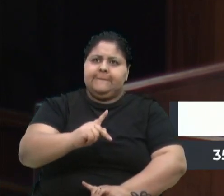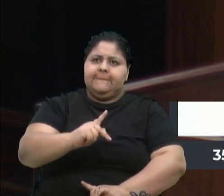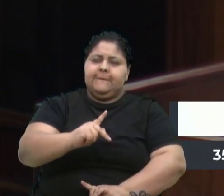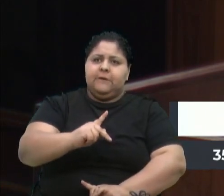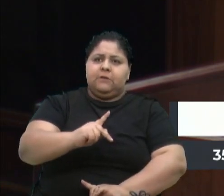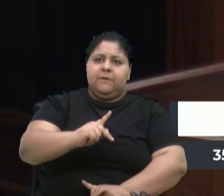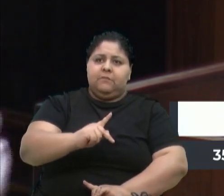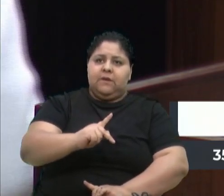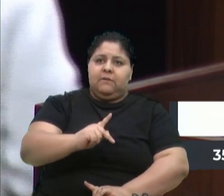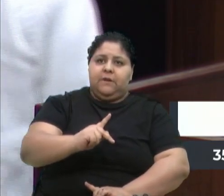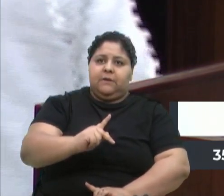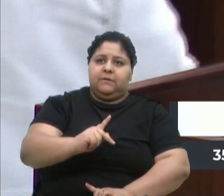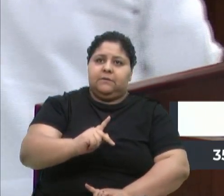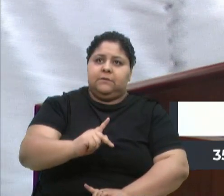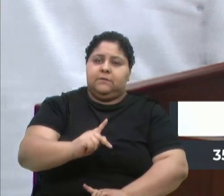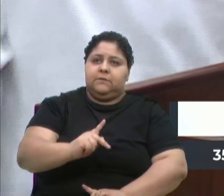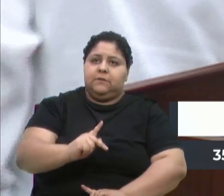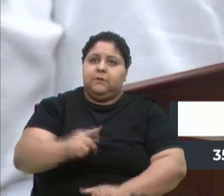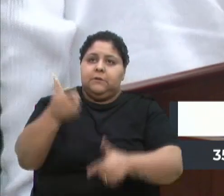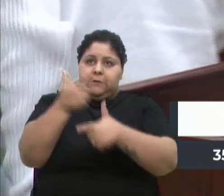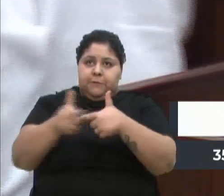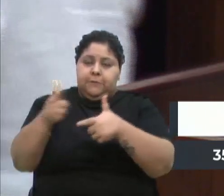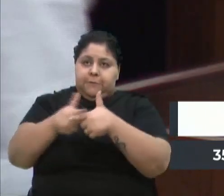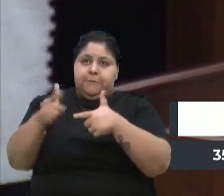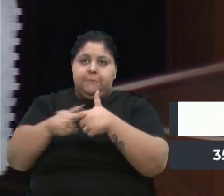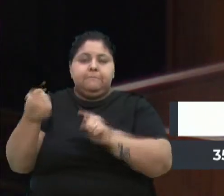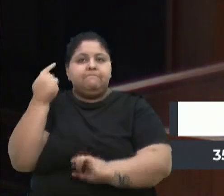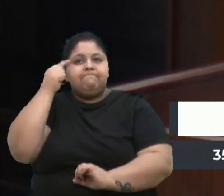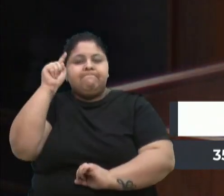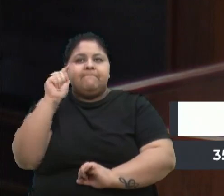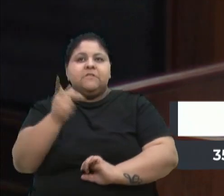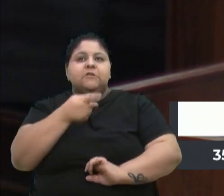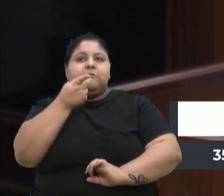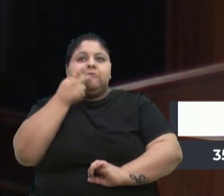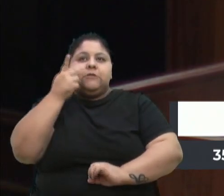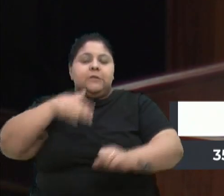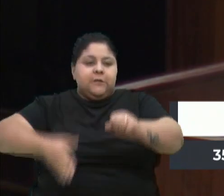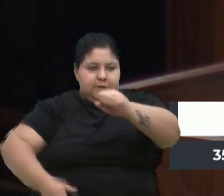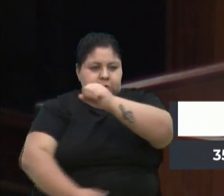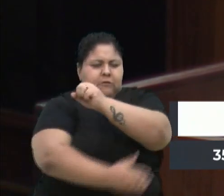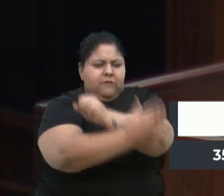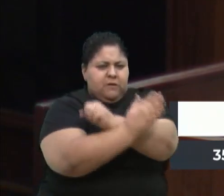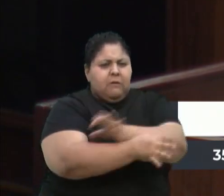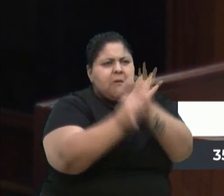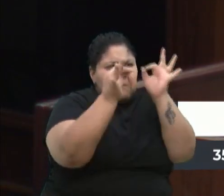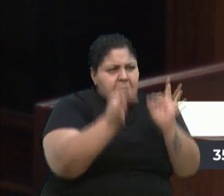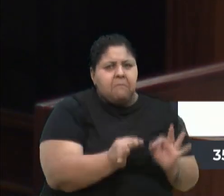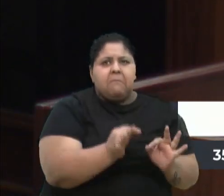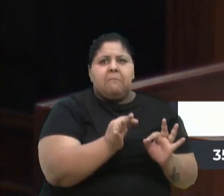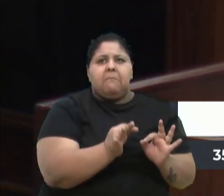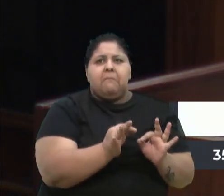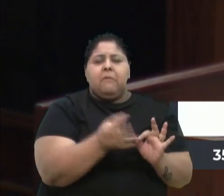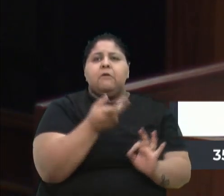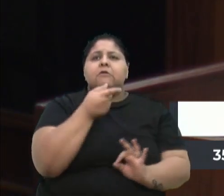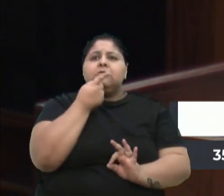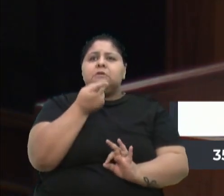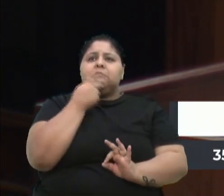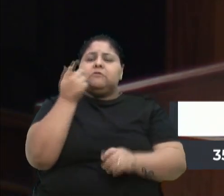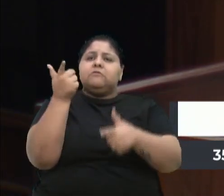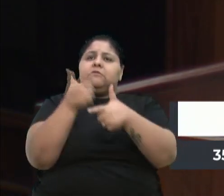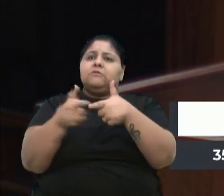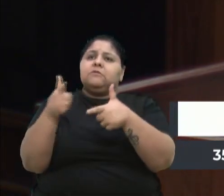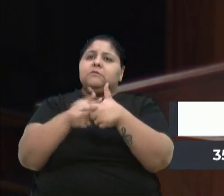viajando quando deu esse problema das enchentes, ele estava viajando justamente para tratar dos